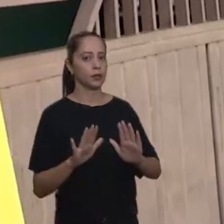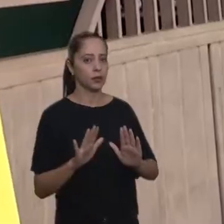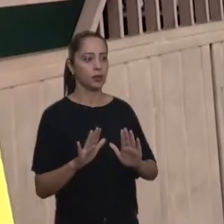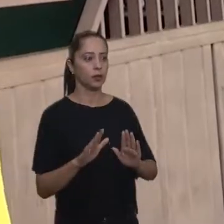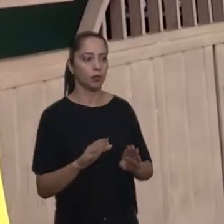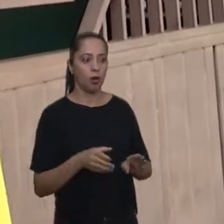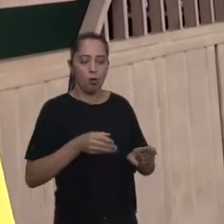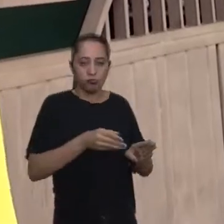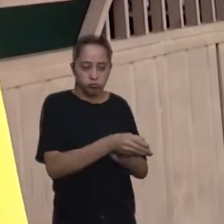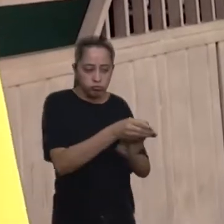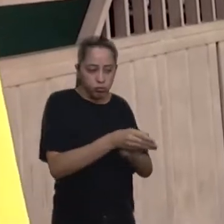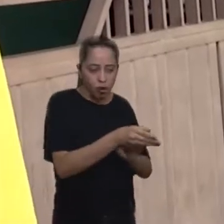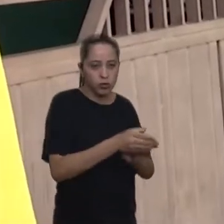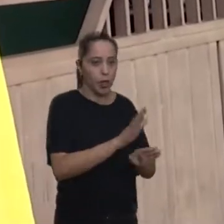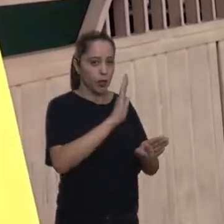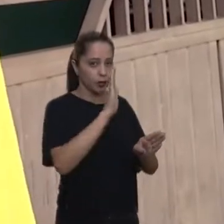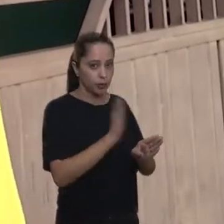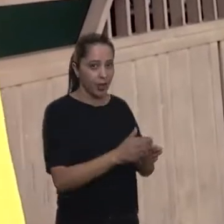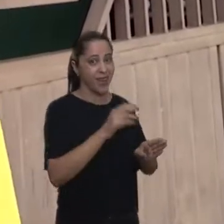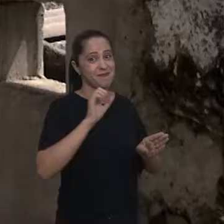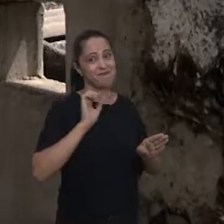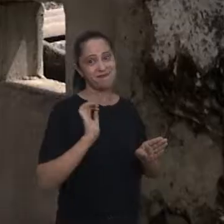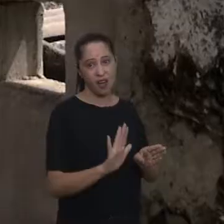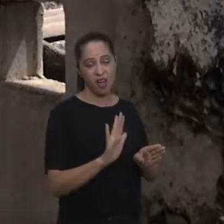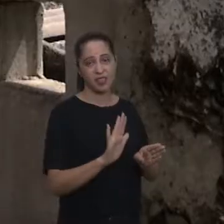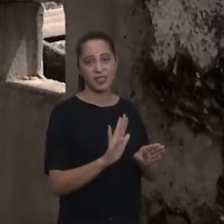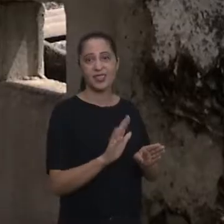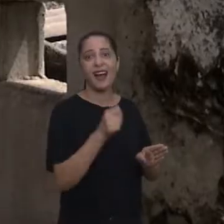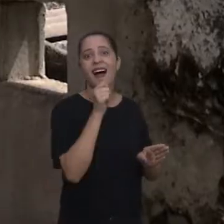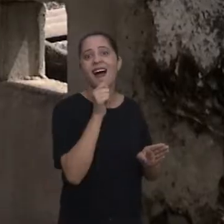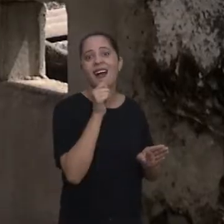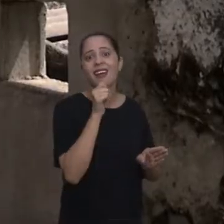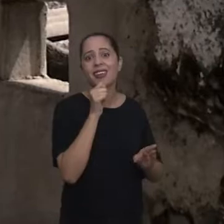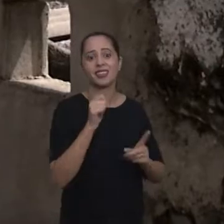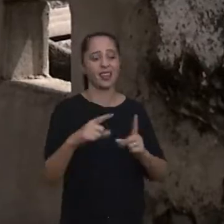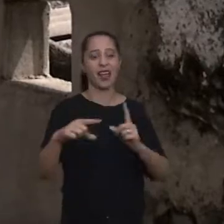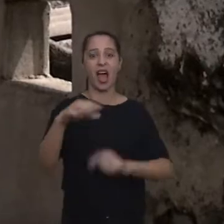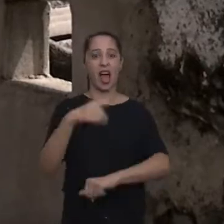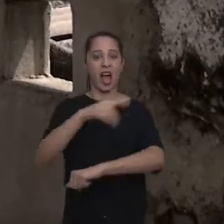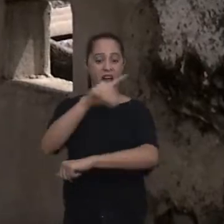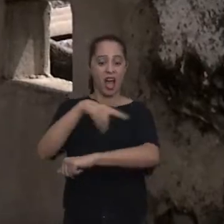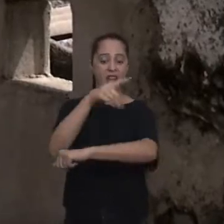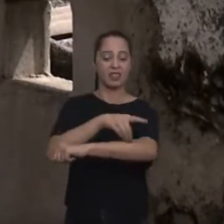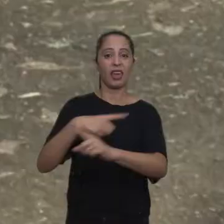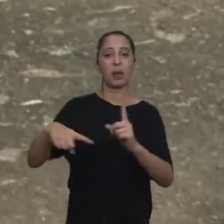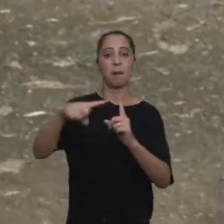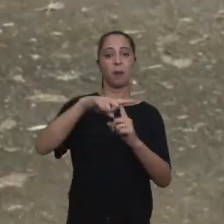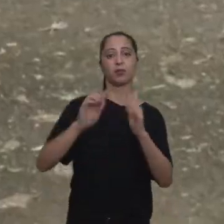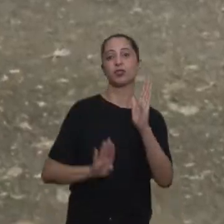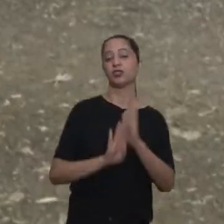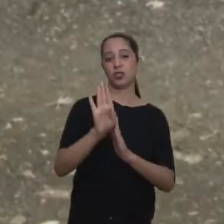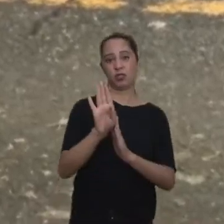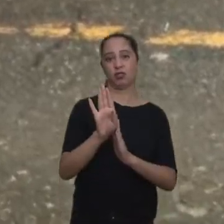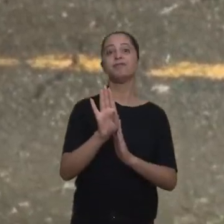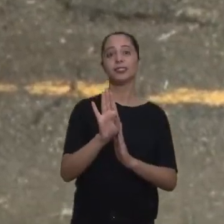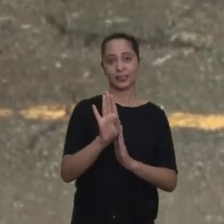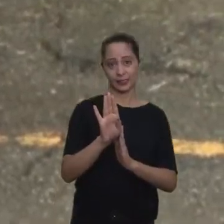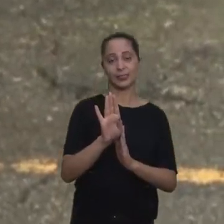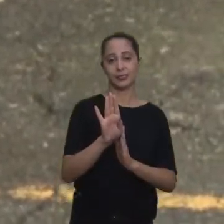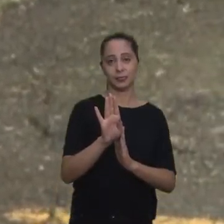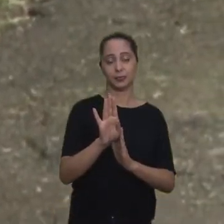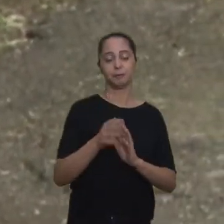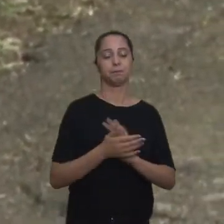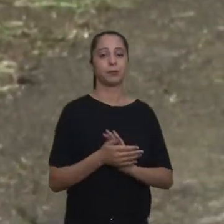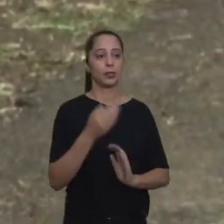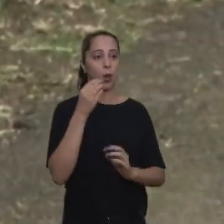E mesmo com toda a orientação dada aos moradores, os casos positivos de dengue ainda são registrados. Para a supervisora de combate